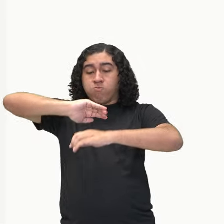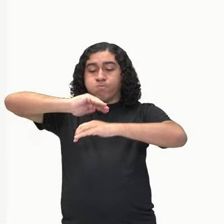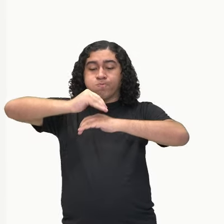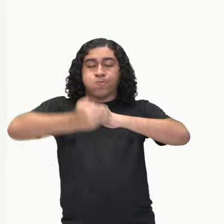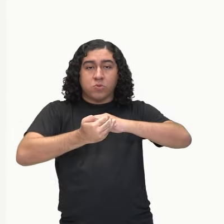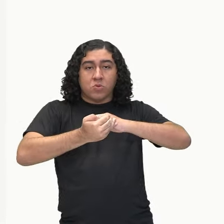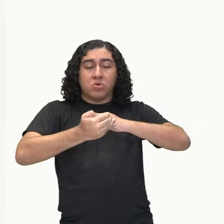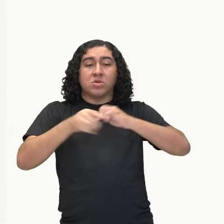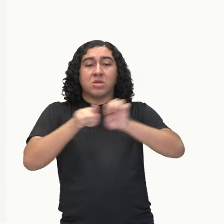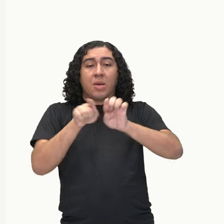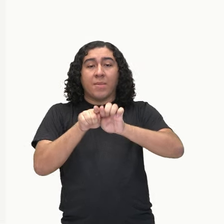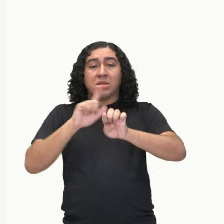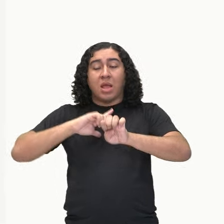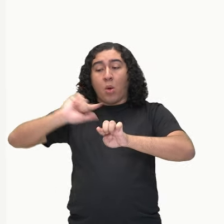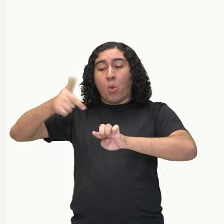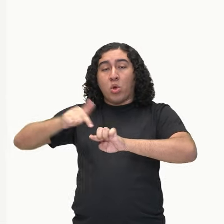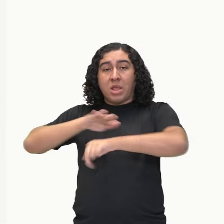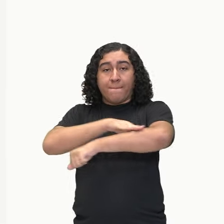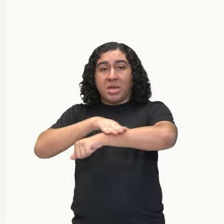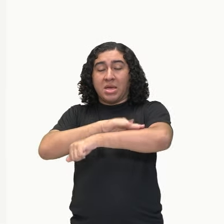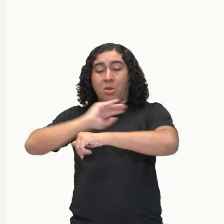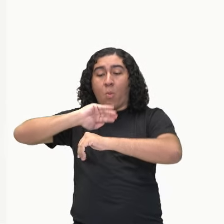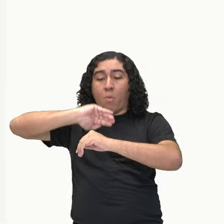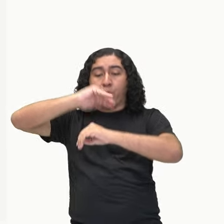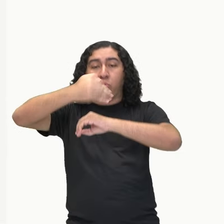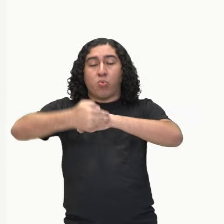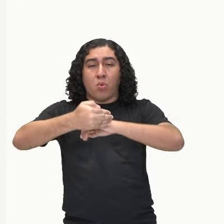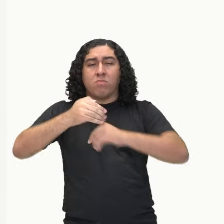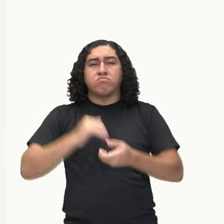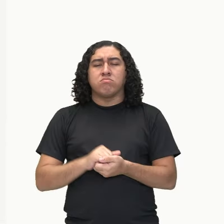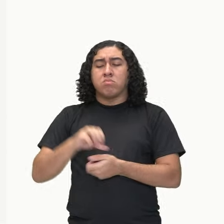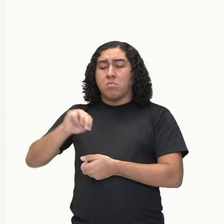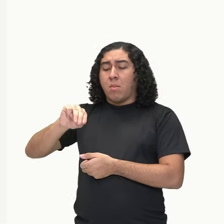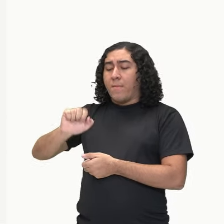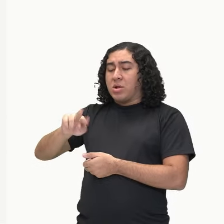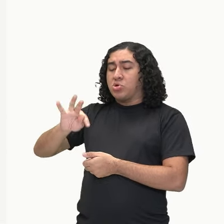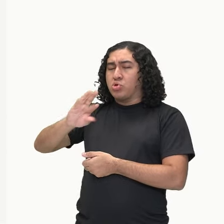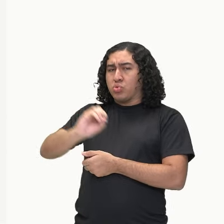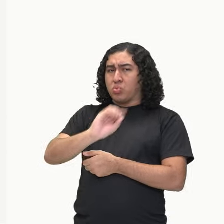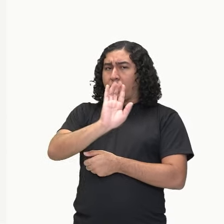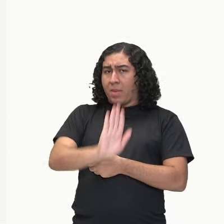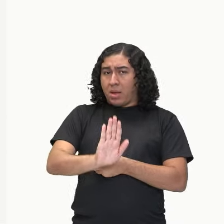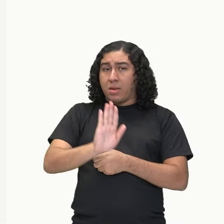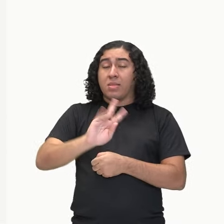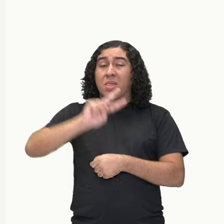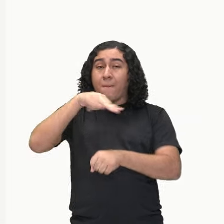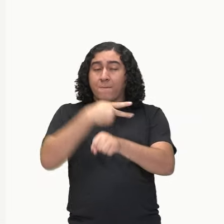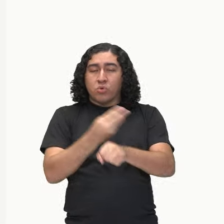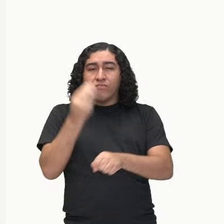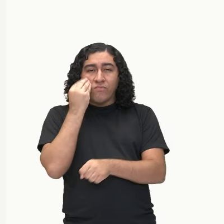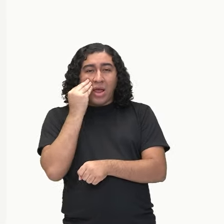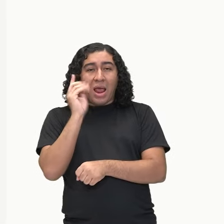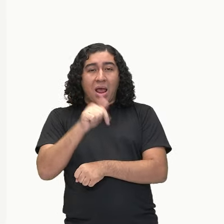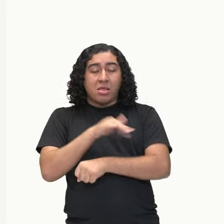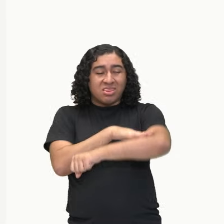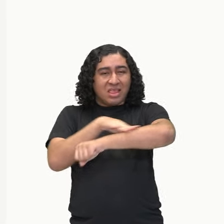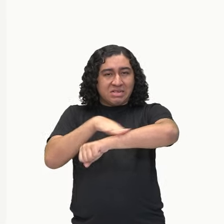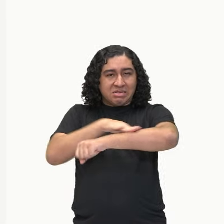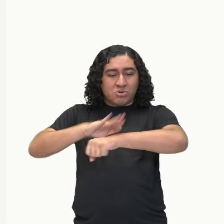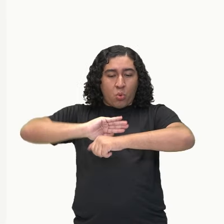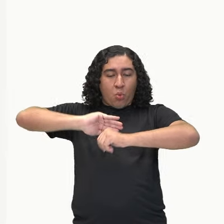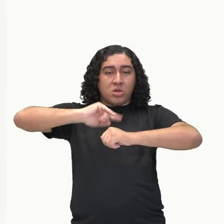pelo manto. A gente vai já ver o que é esse manto, professora. O manto é um tecido que envolve